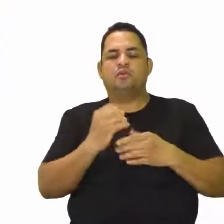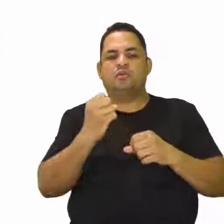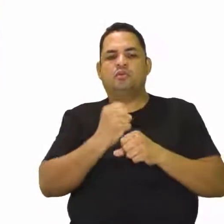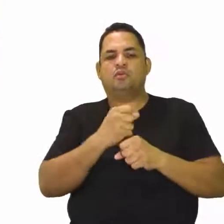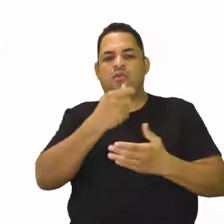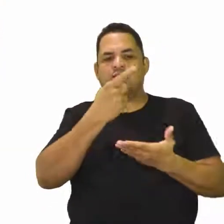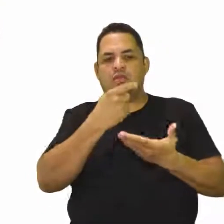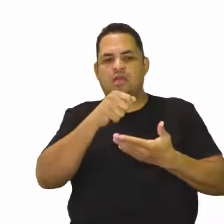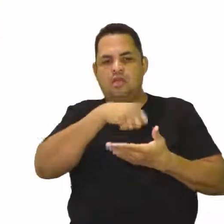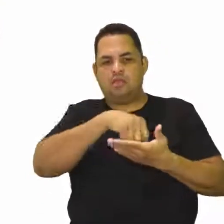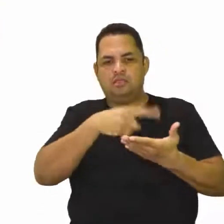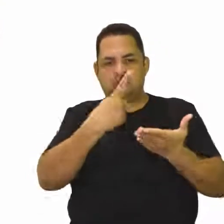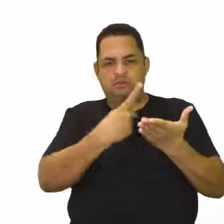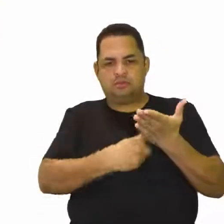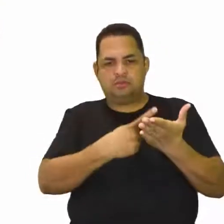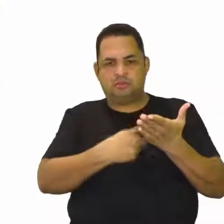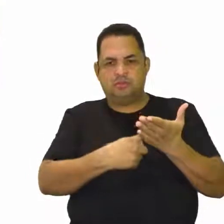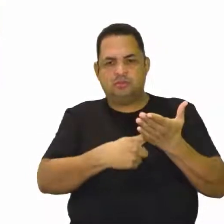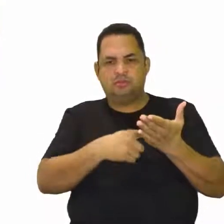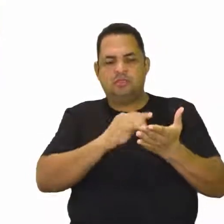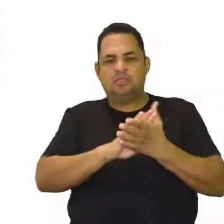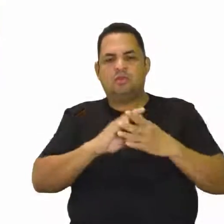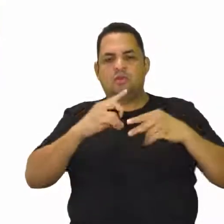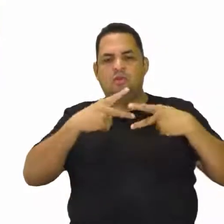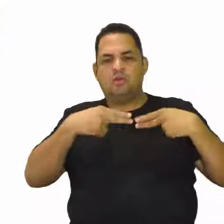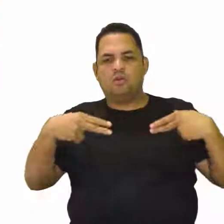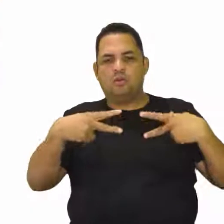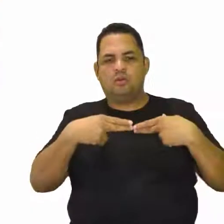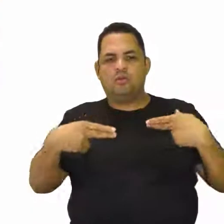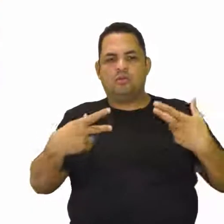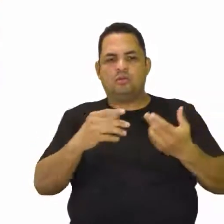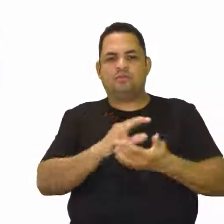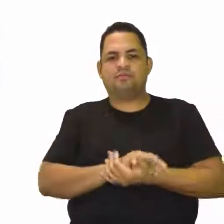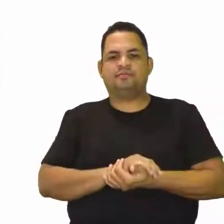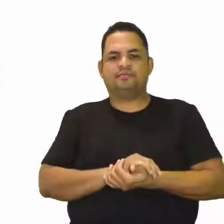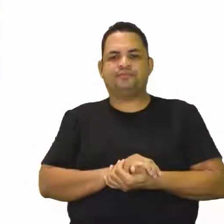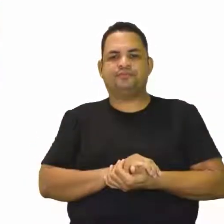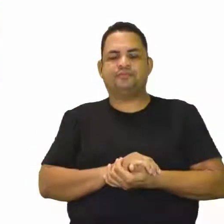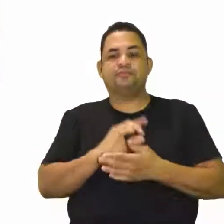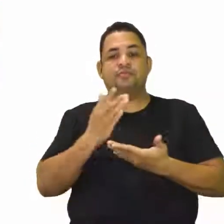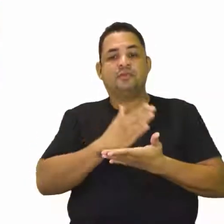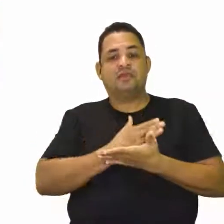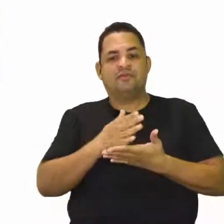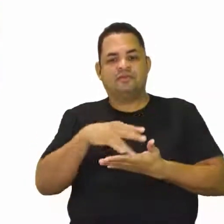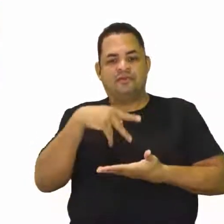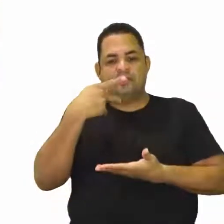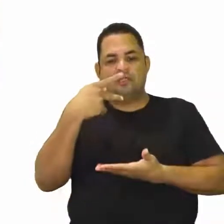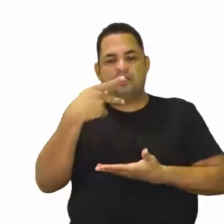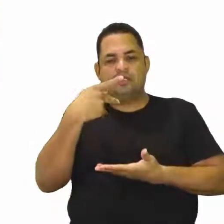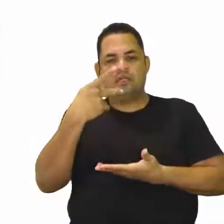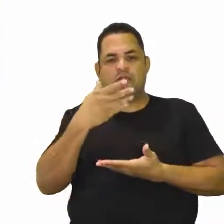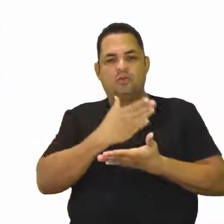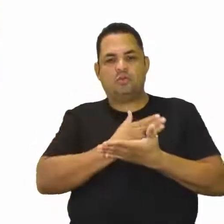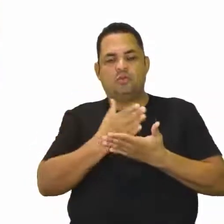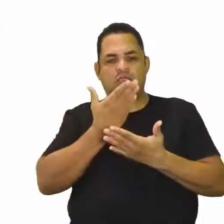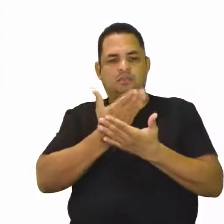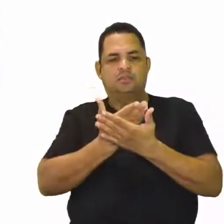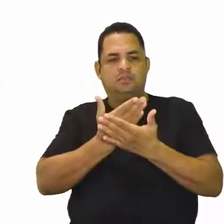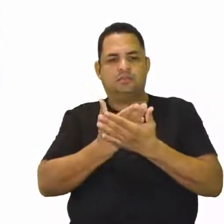um acordo com o Japão. E eu falei no início da minha aula,